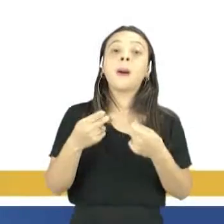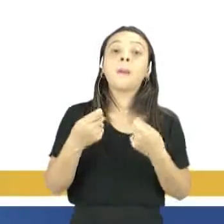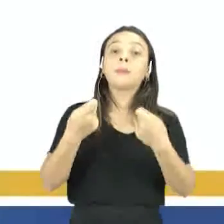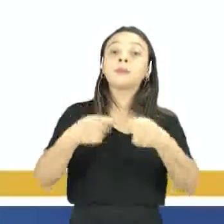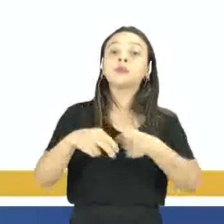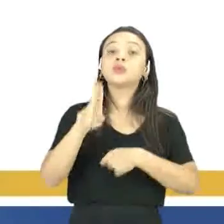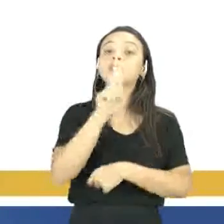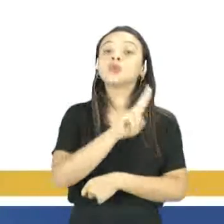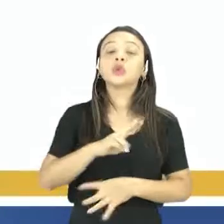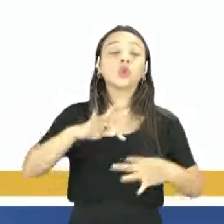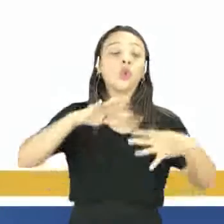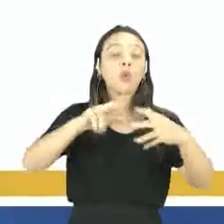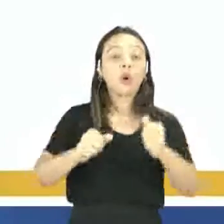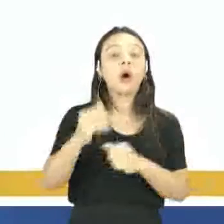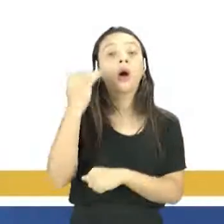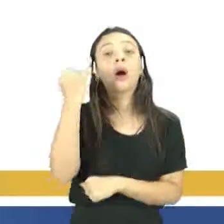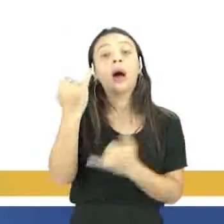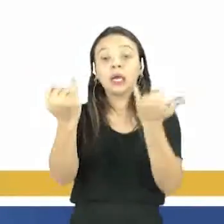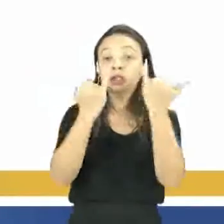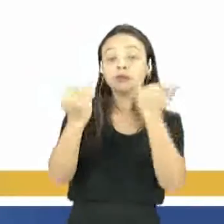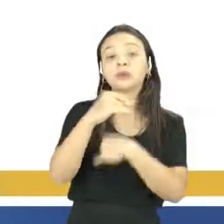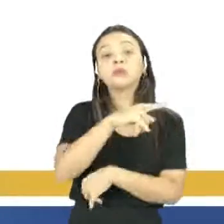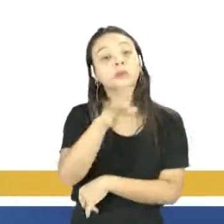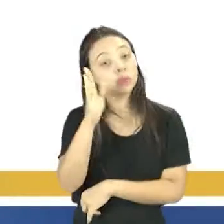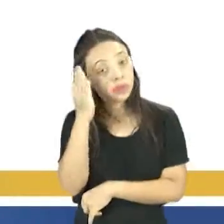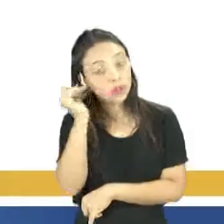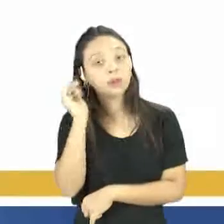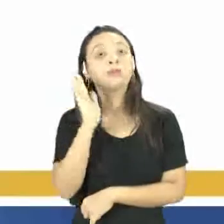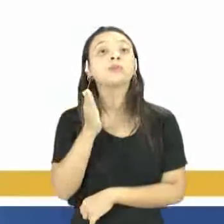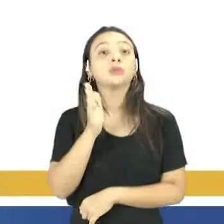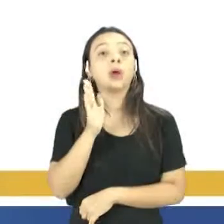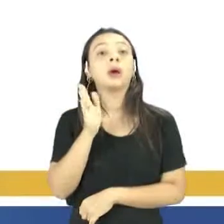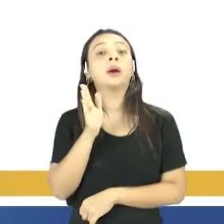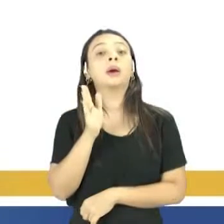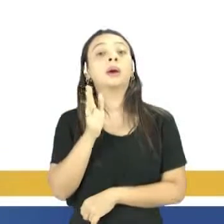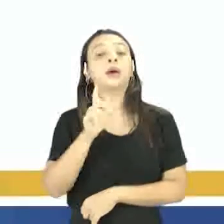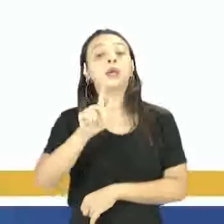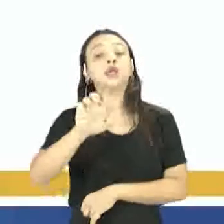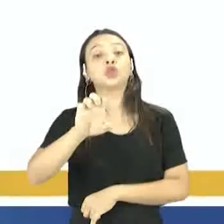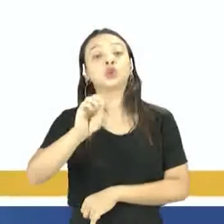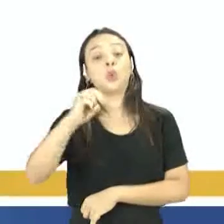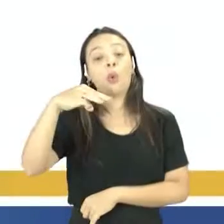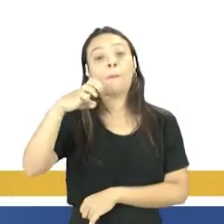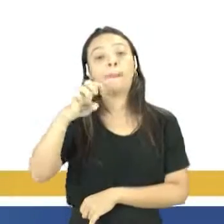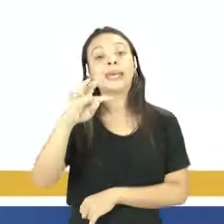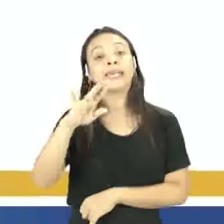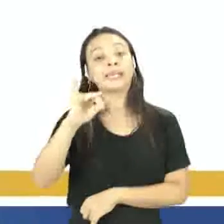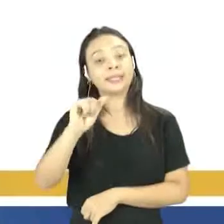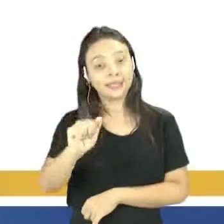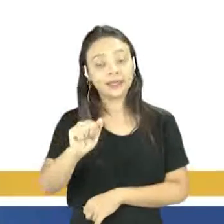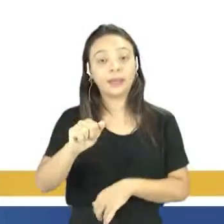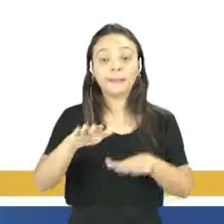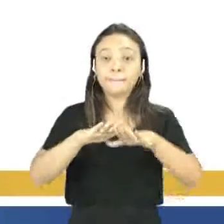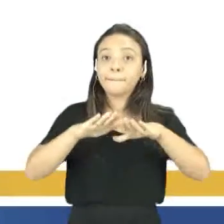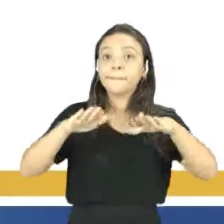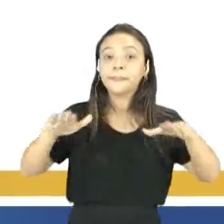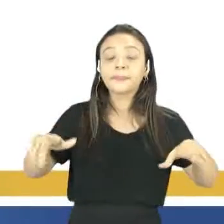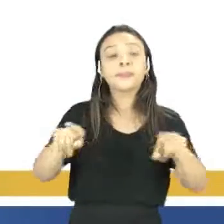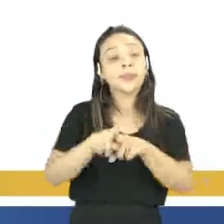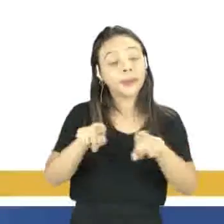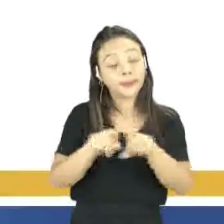aqueles conhecimentos que nós sabemos já de geometria plana, que valem para a geometria plana, mas que podem ser também aplicados para